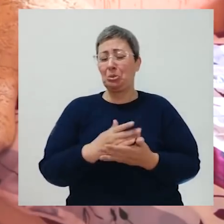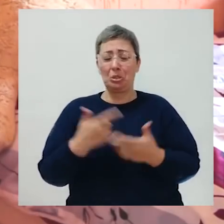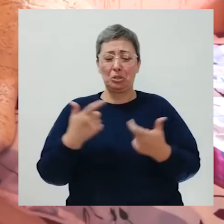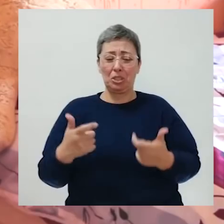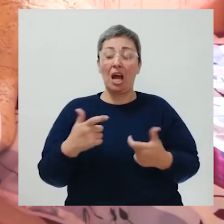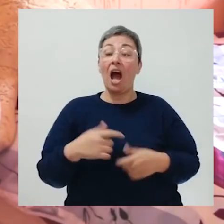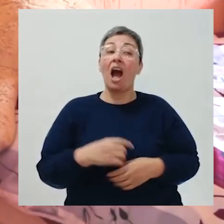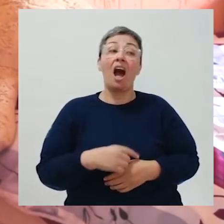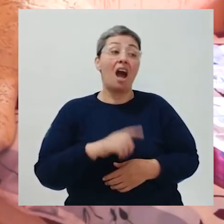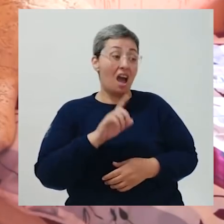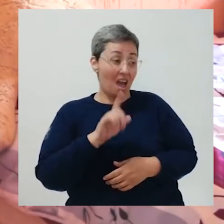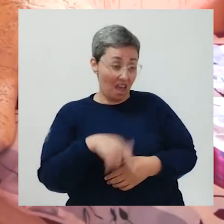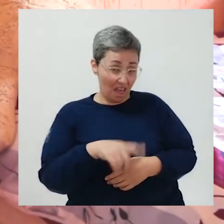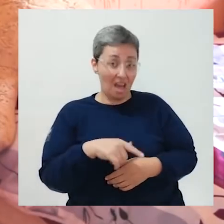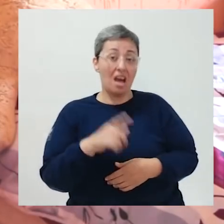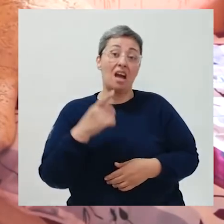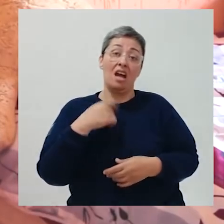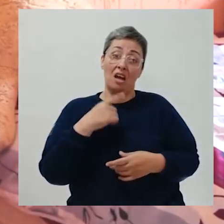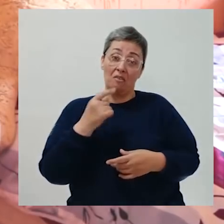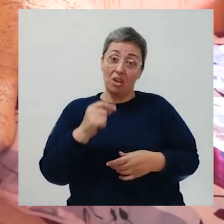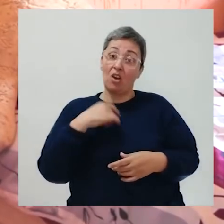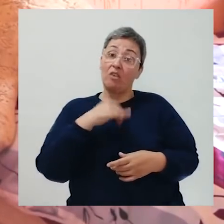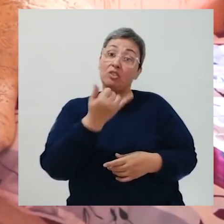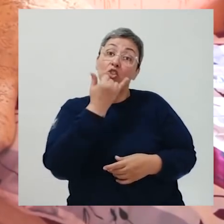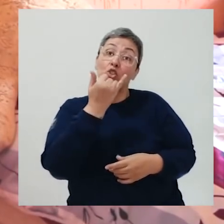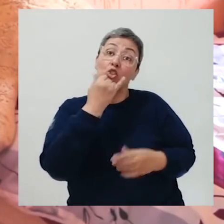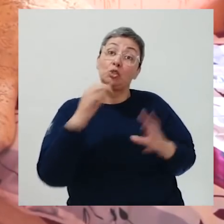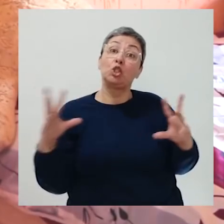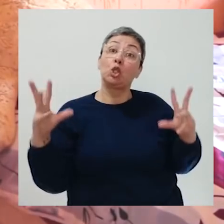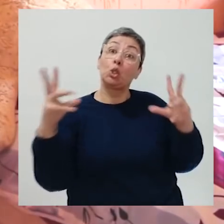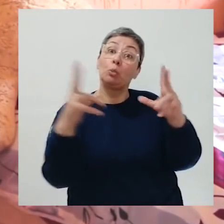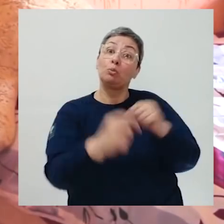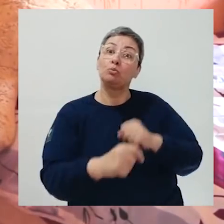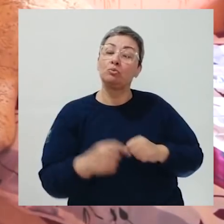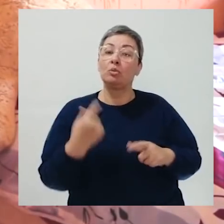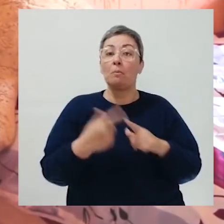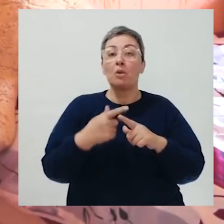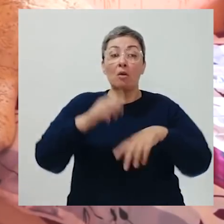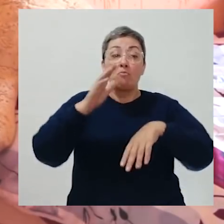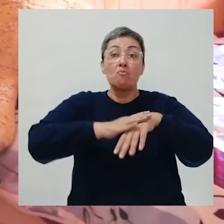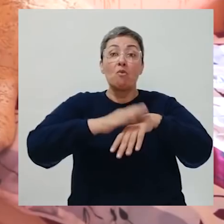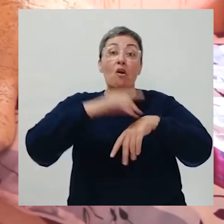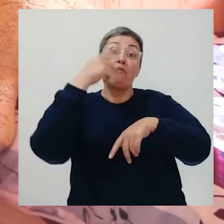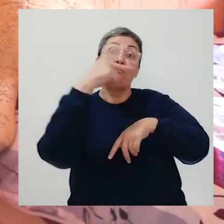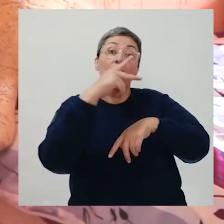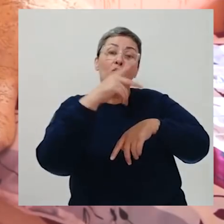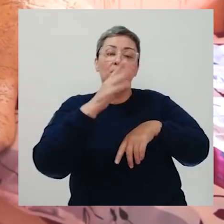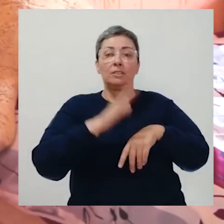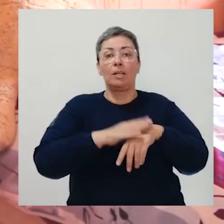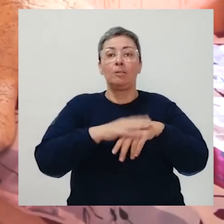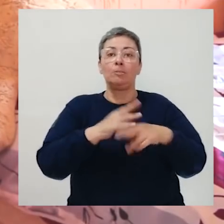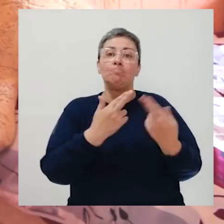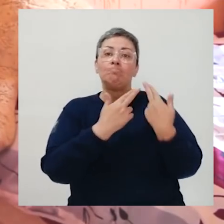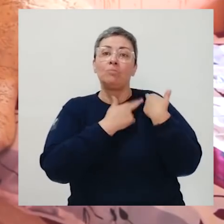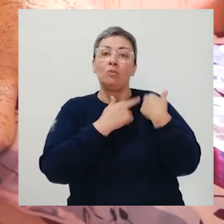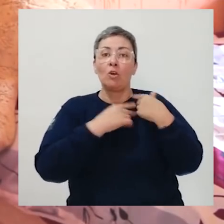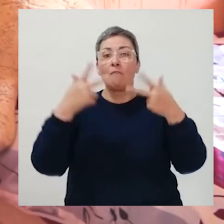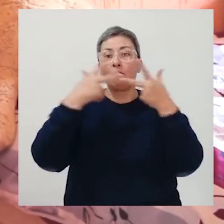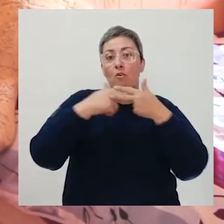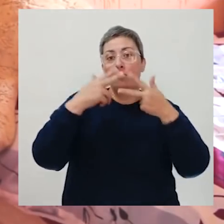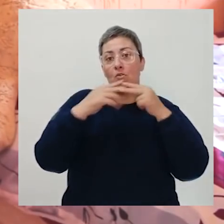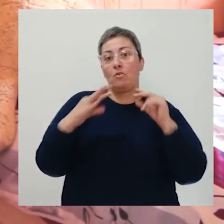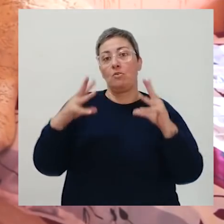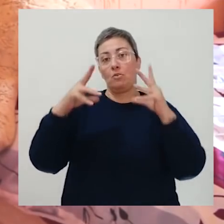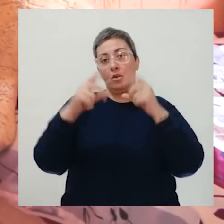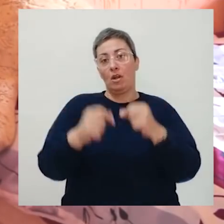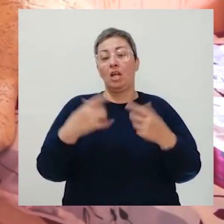tá muito chato. Ah, então agora você vai ter que pedir desculpa pra todos nós. Porque foi você que fez isso. Foi você que